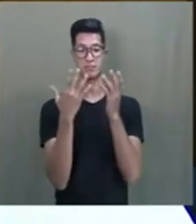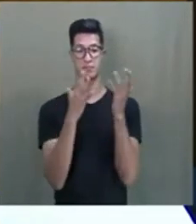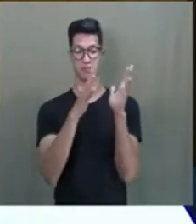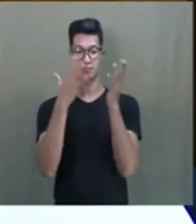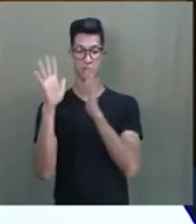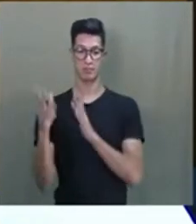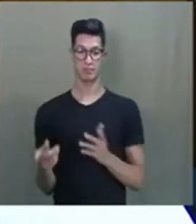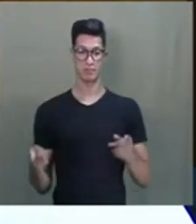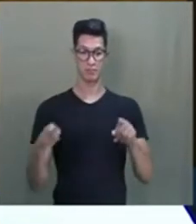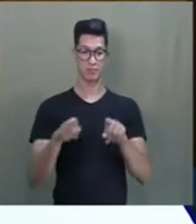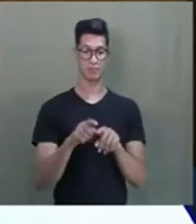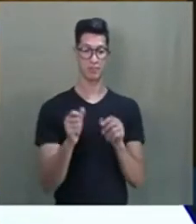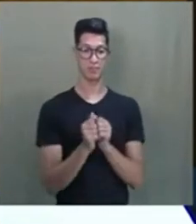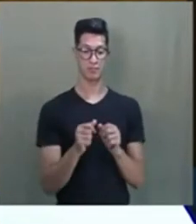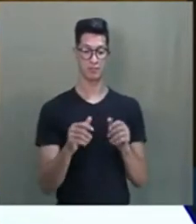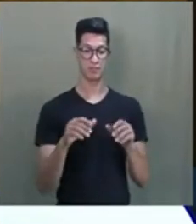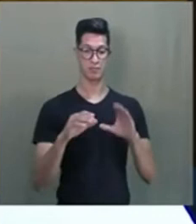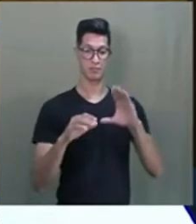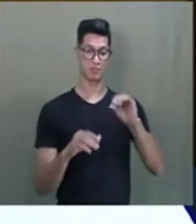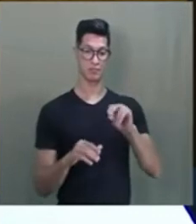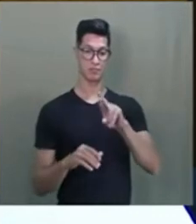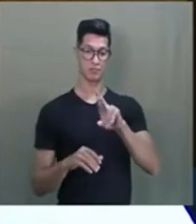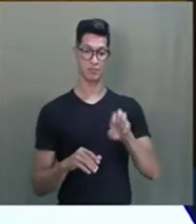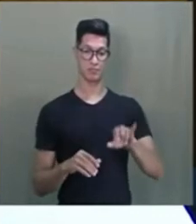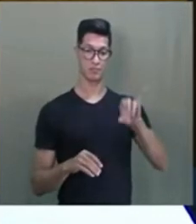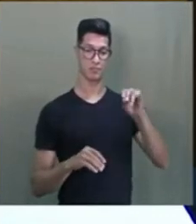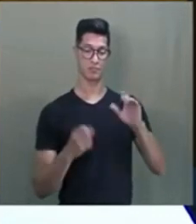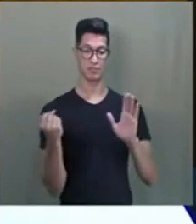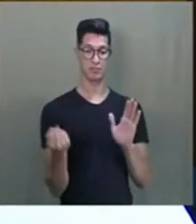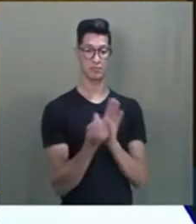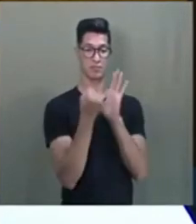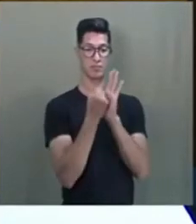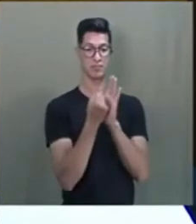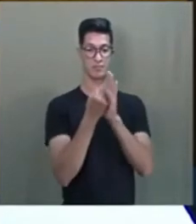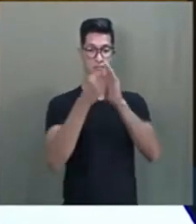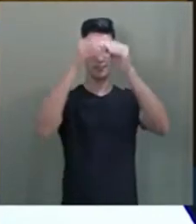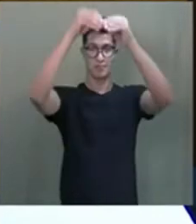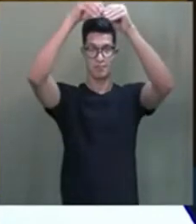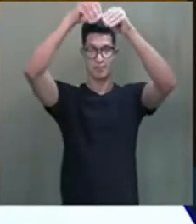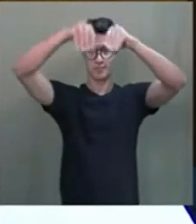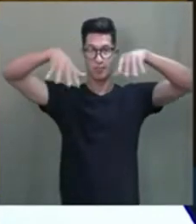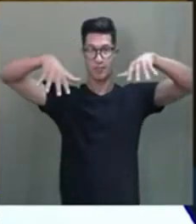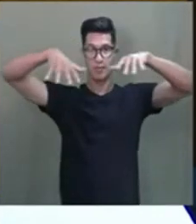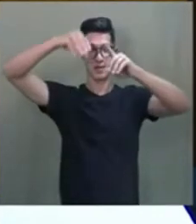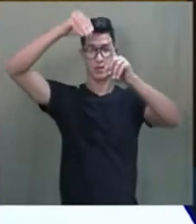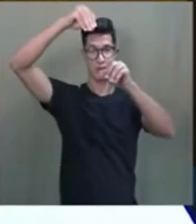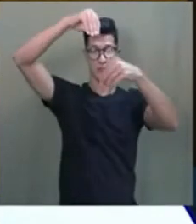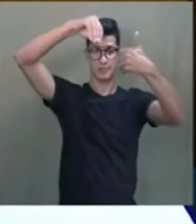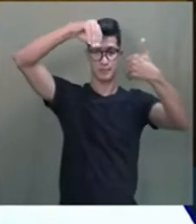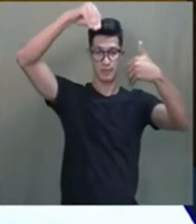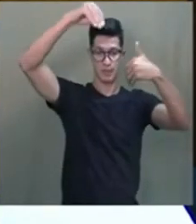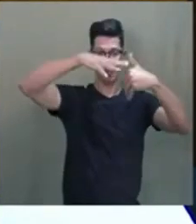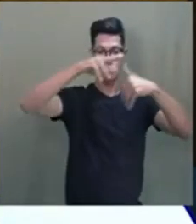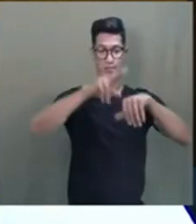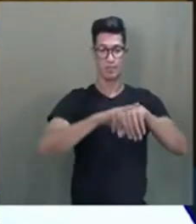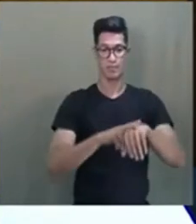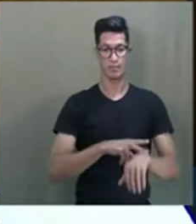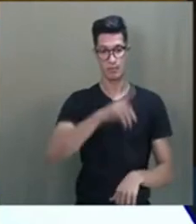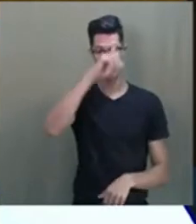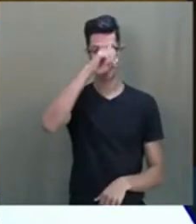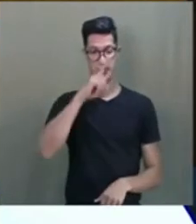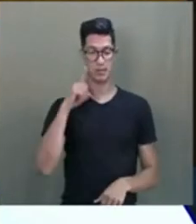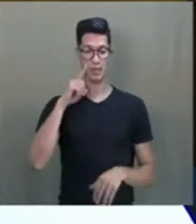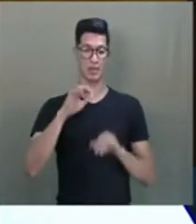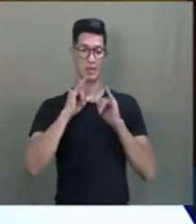em parceria com os Correios, efetivada a iluminação do Congresso Nacional em verde e amarelo